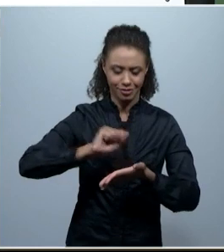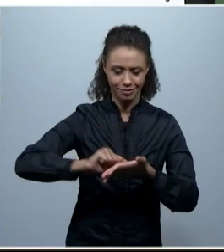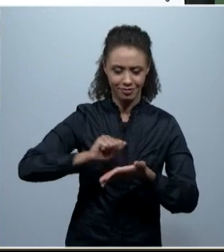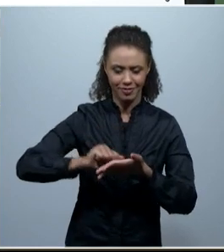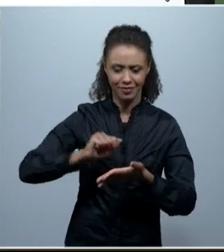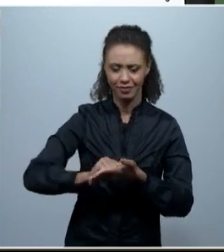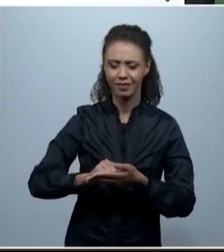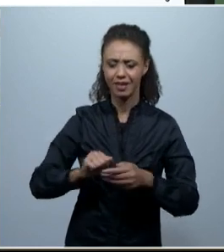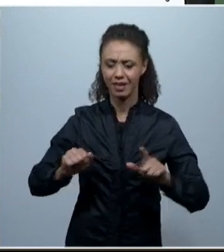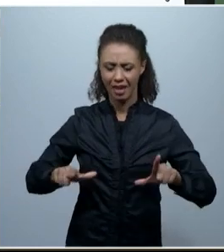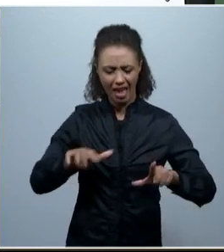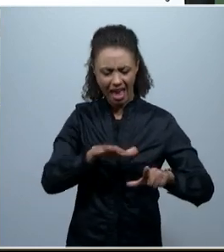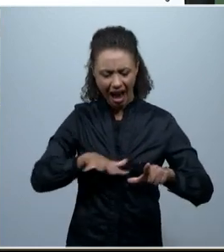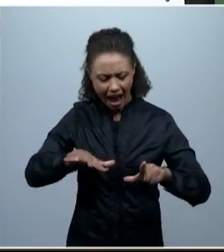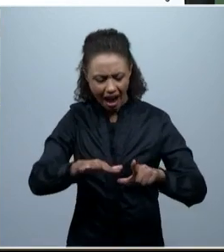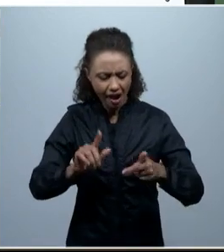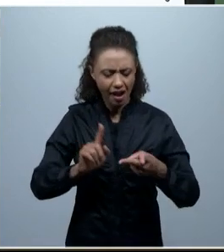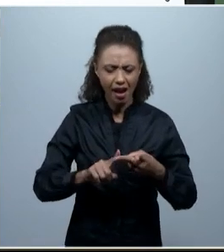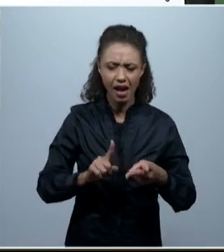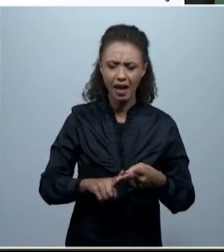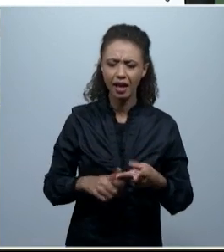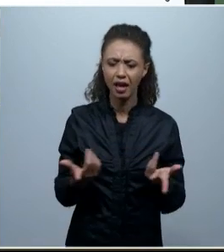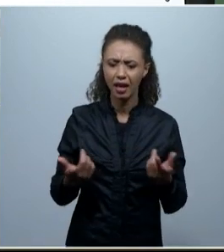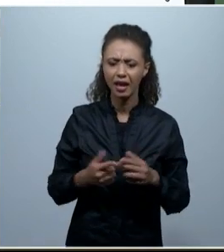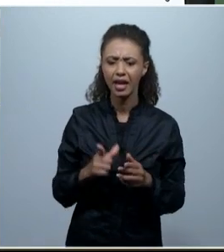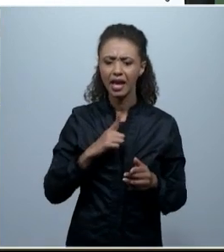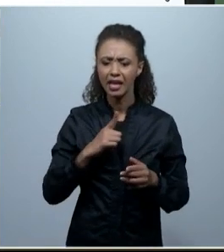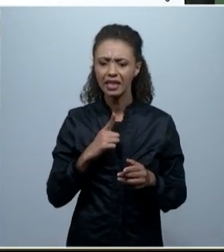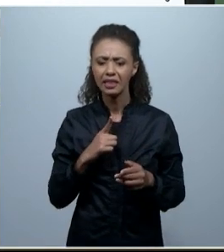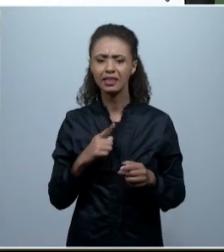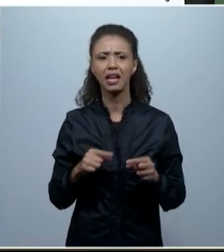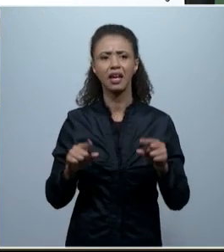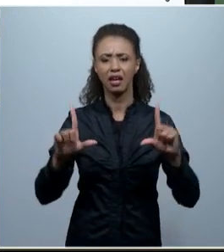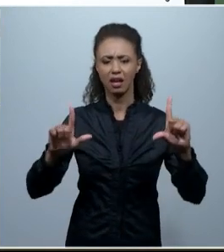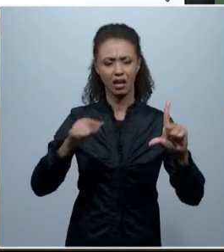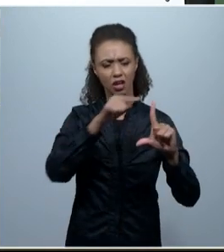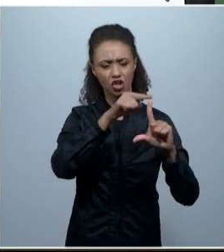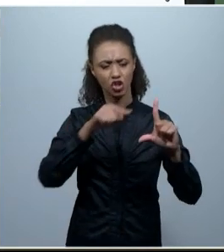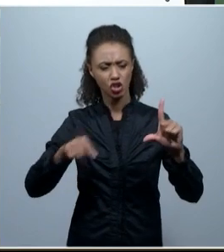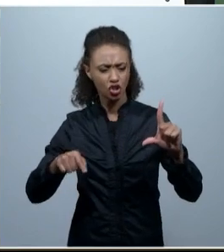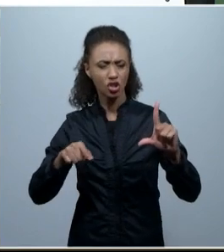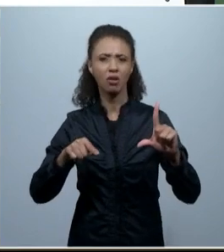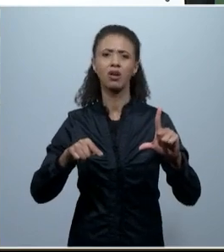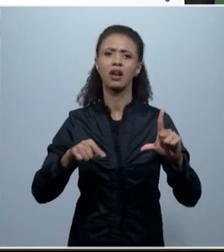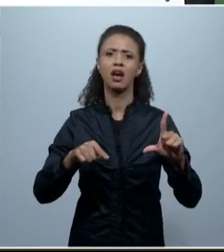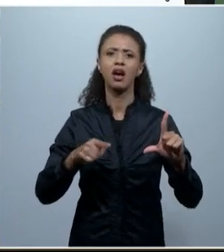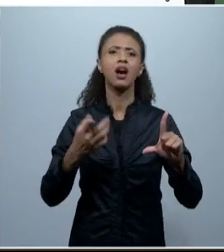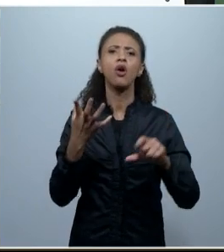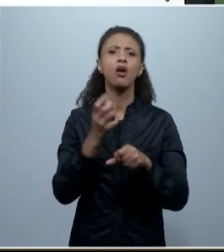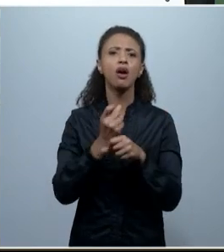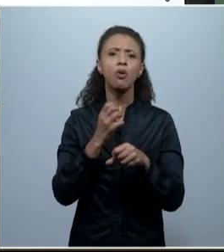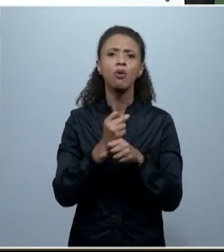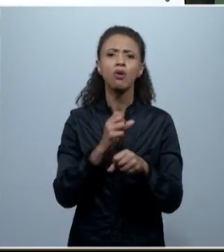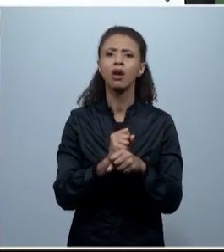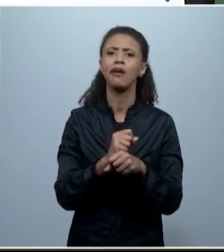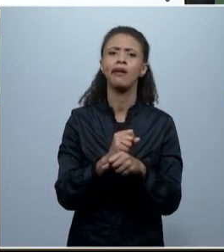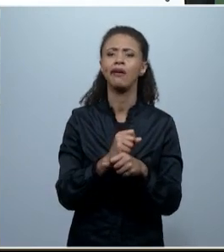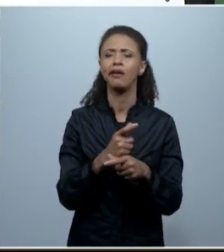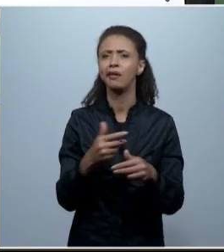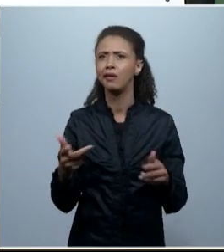calcule a área mostra que uma diagonal é o dobro da outra esse tipo de exercício que a gente está fazendo as atividades avaliativas a